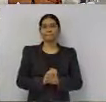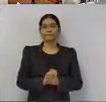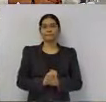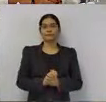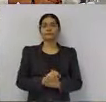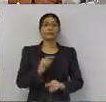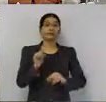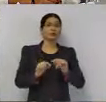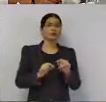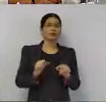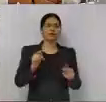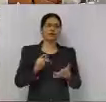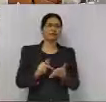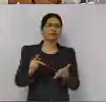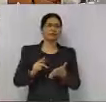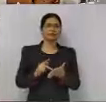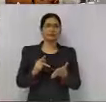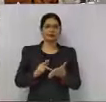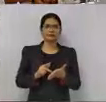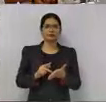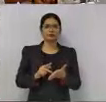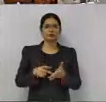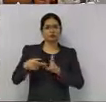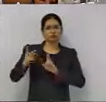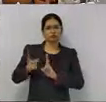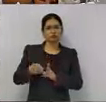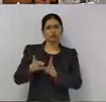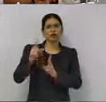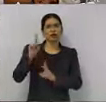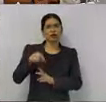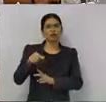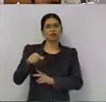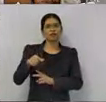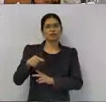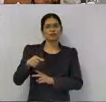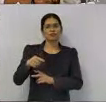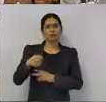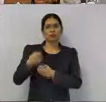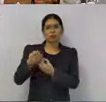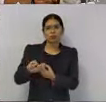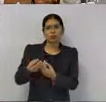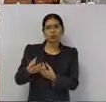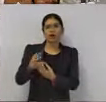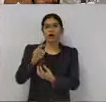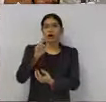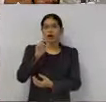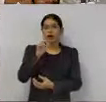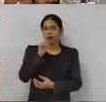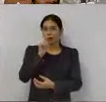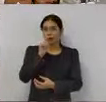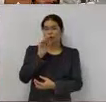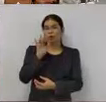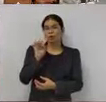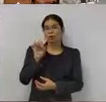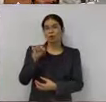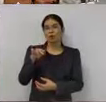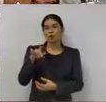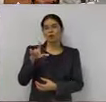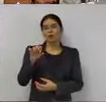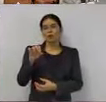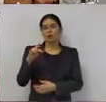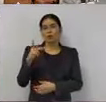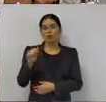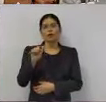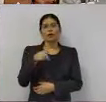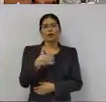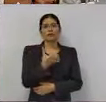O que vai efetivamente ser mantido é a produção nominal da Itabolonha, que é 6,4 hoje.